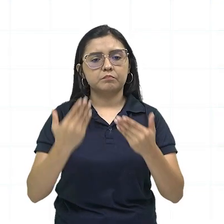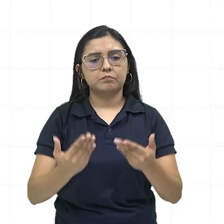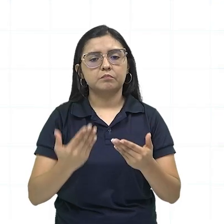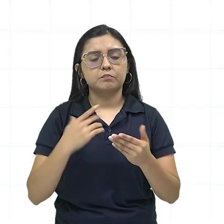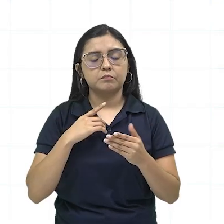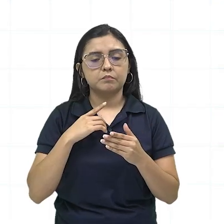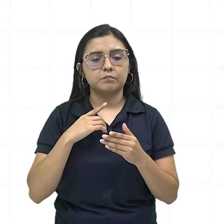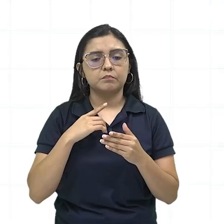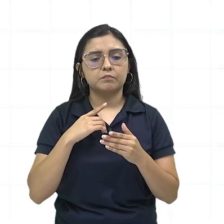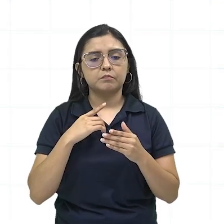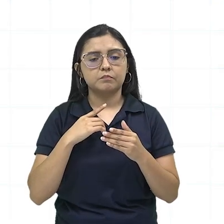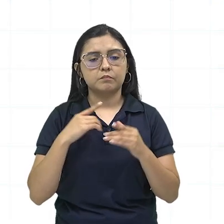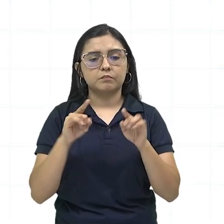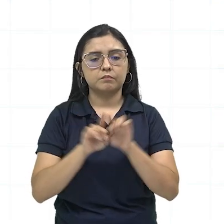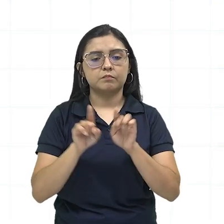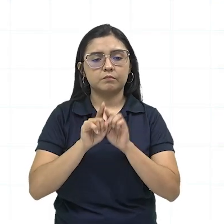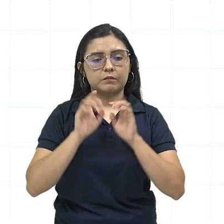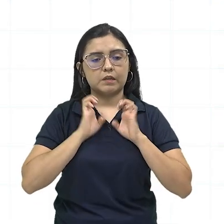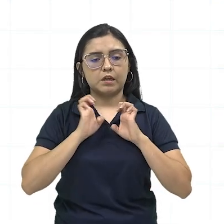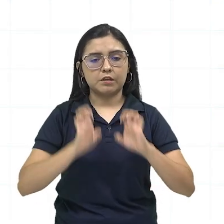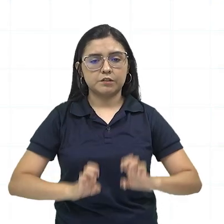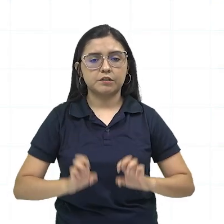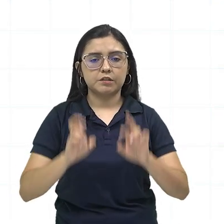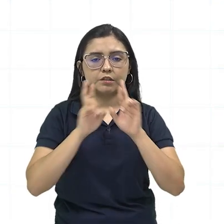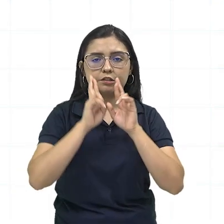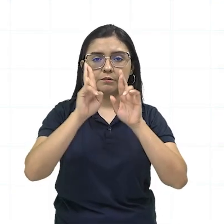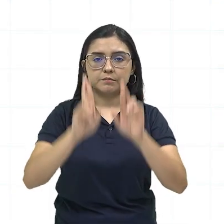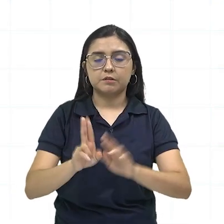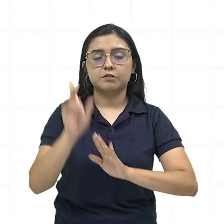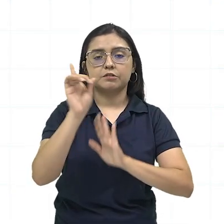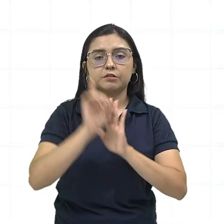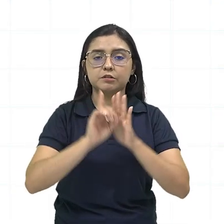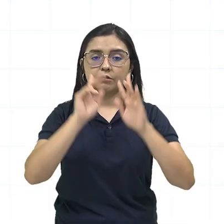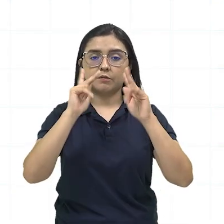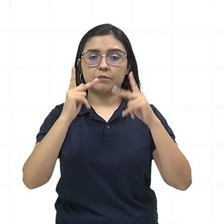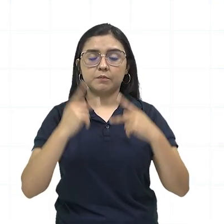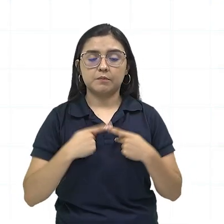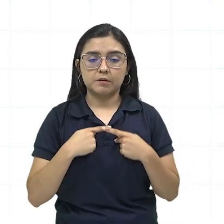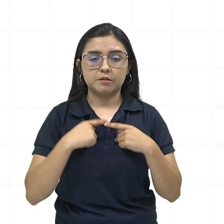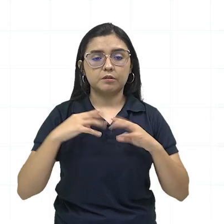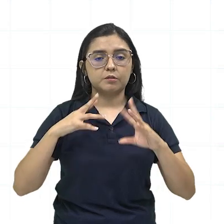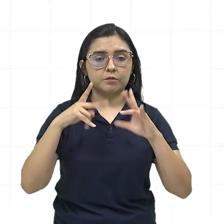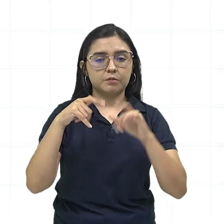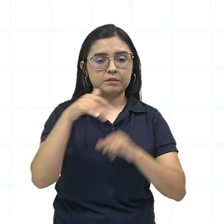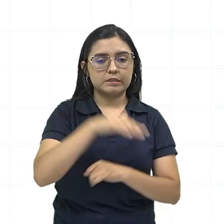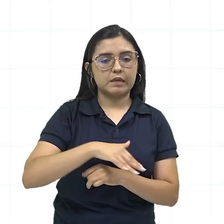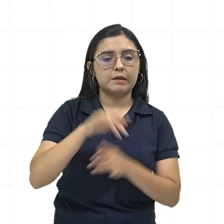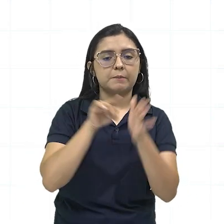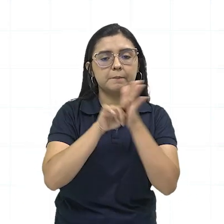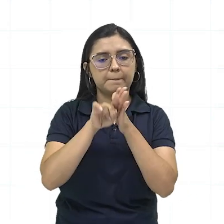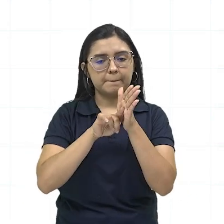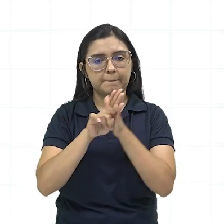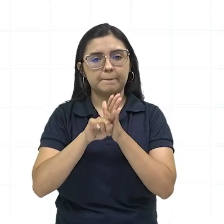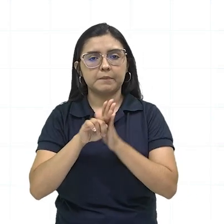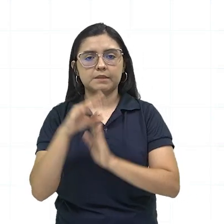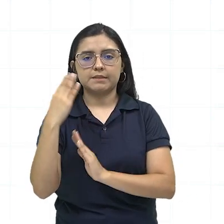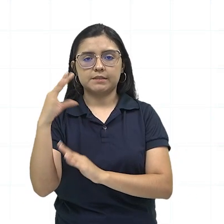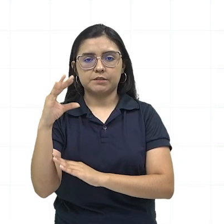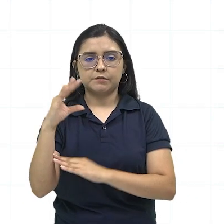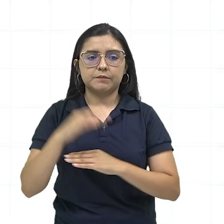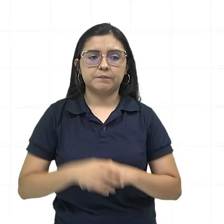incorporar considerações éticas e respeito aos direitos humanos em todas as áreas da pesquisa